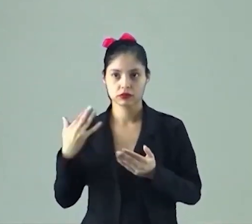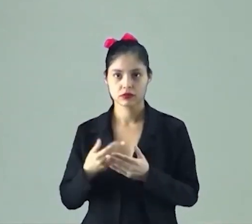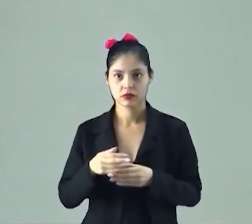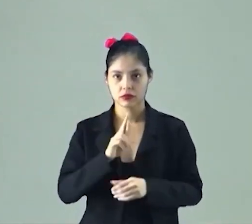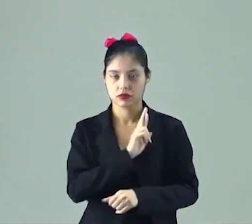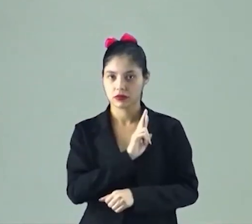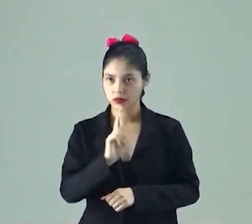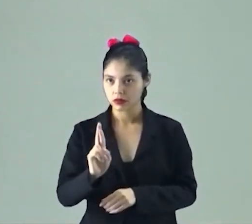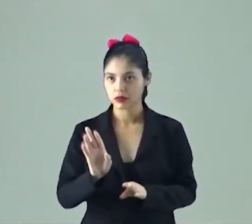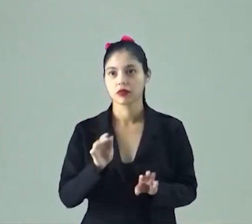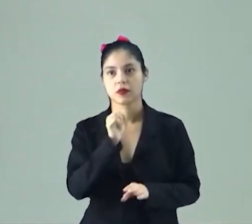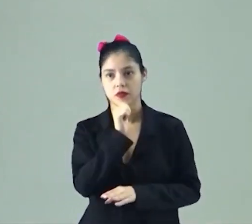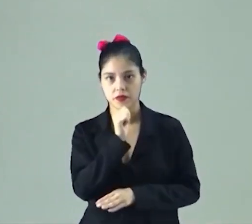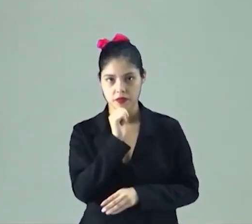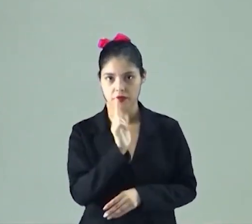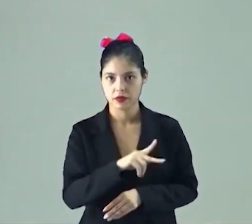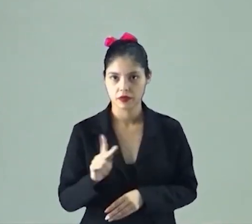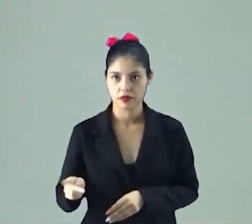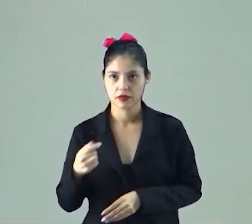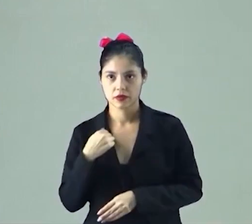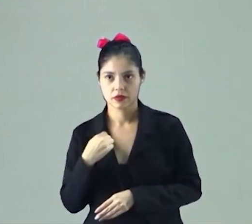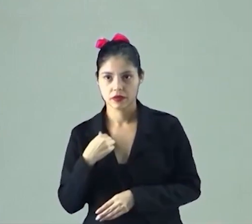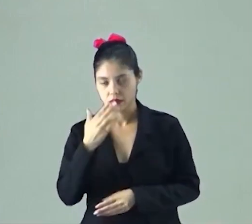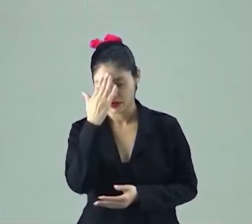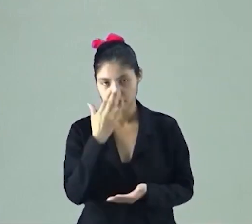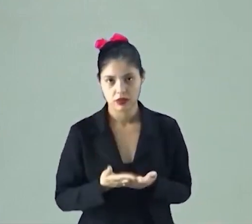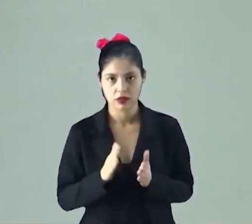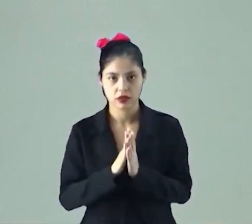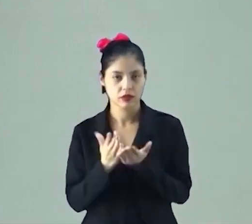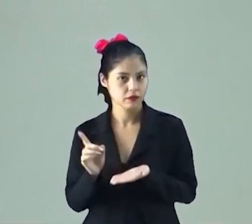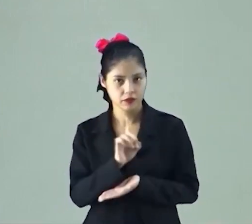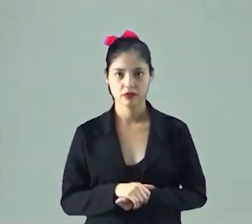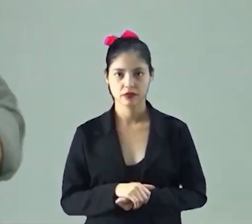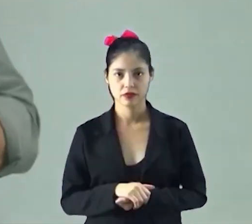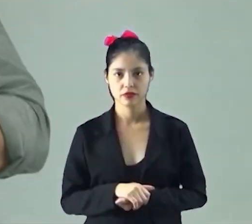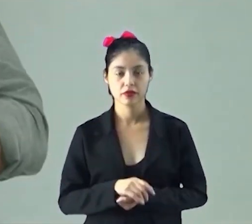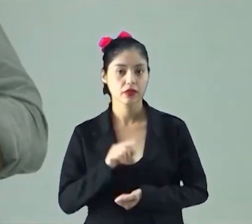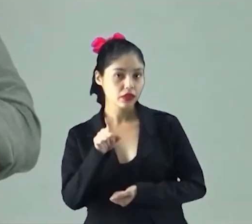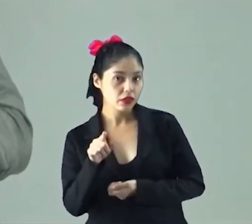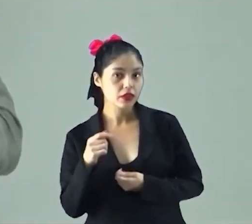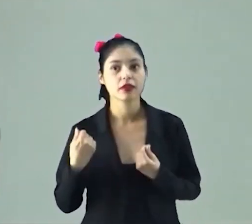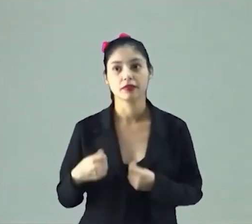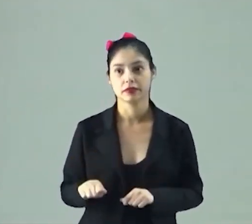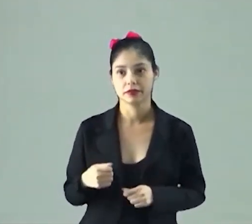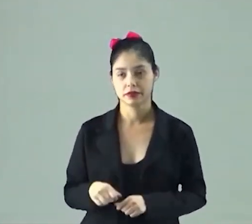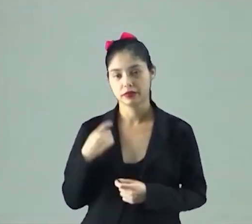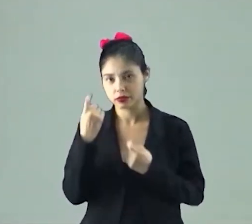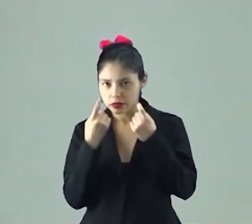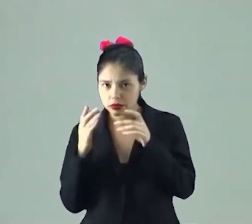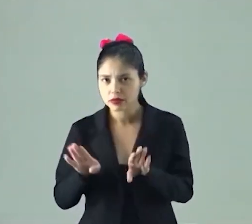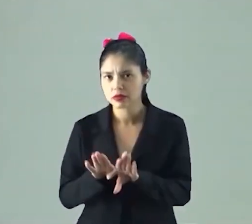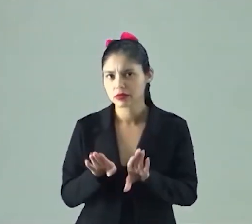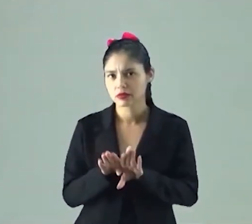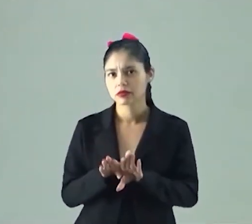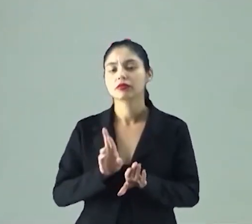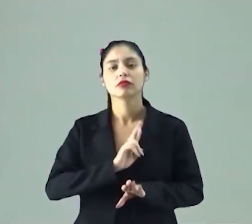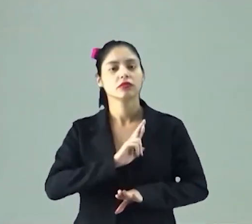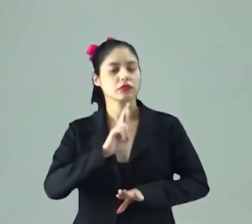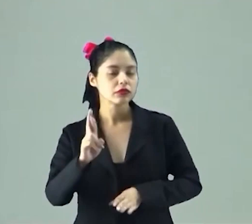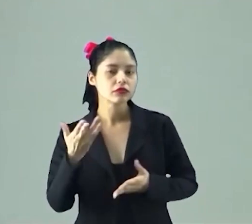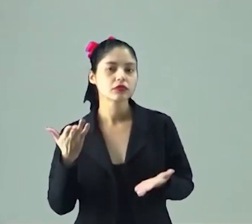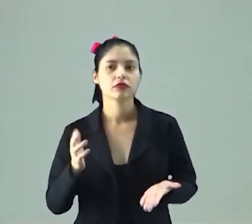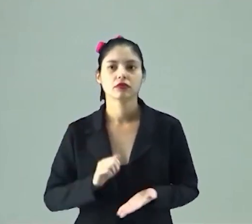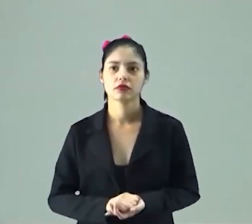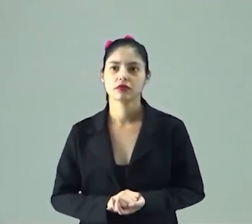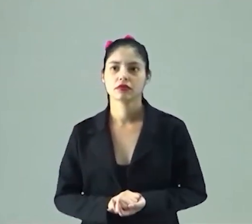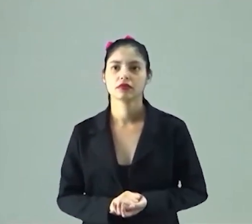princípios religiosos. O professor está dizendo aqui para eu não acreditar na Bíblia. Não. Você deve expressar a sua religiosidade,